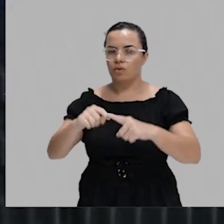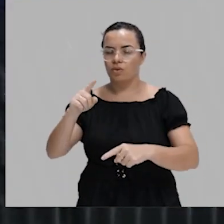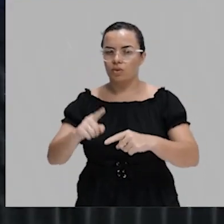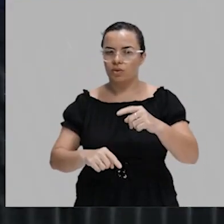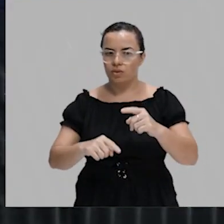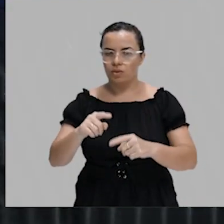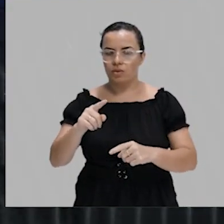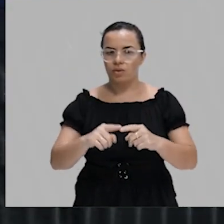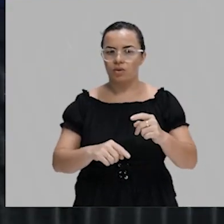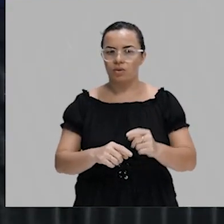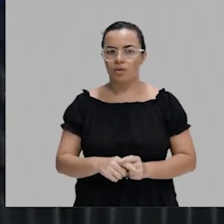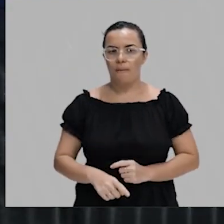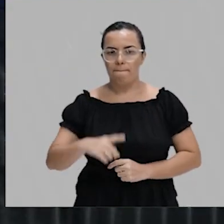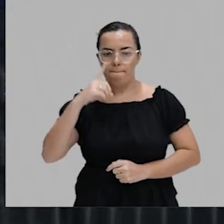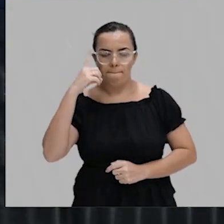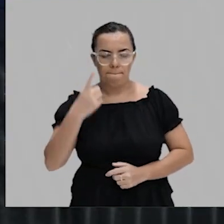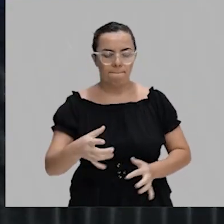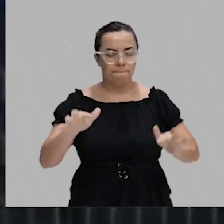os comandos, para